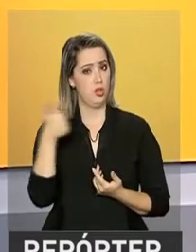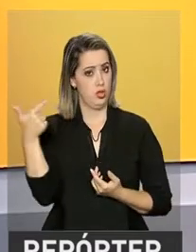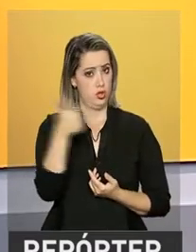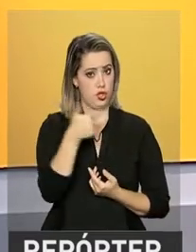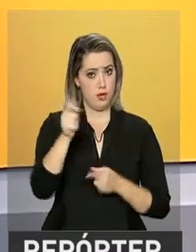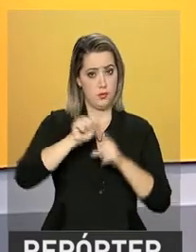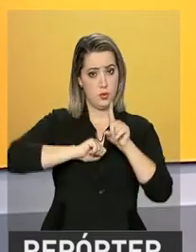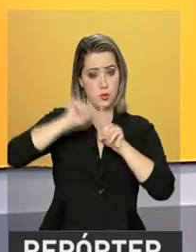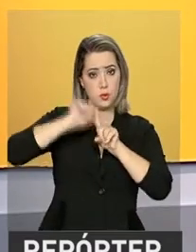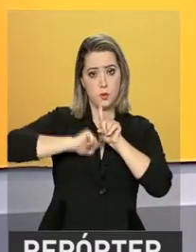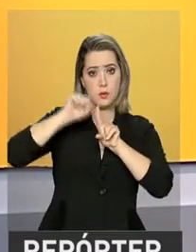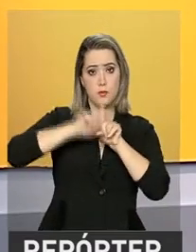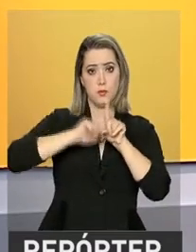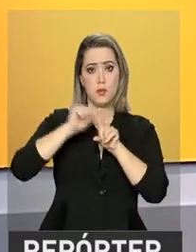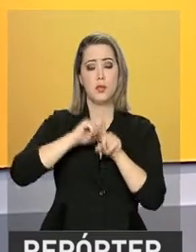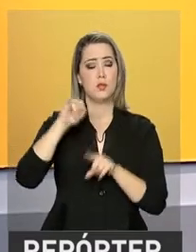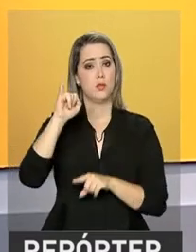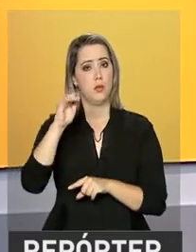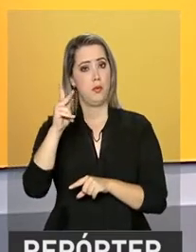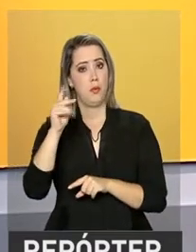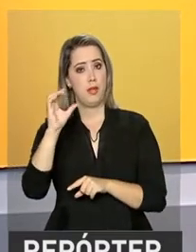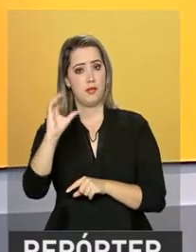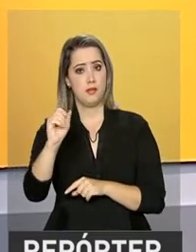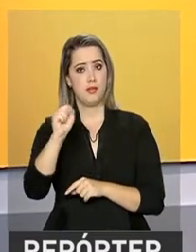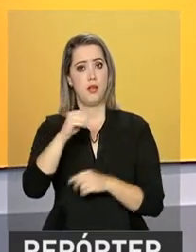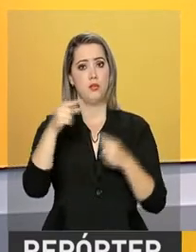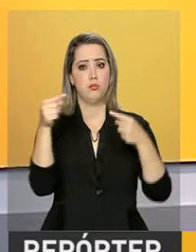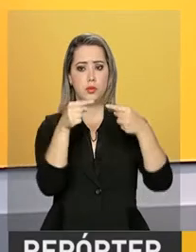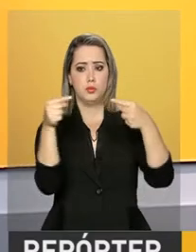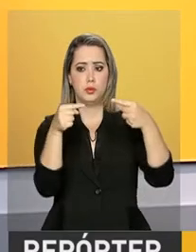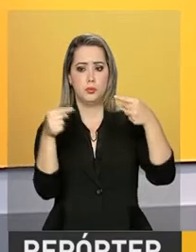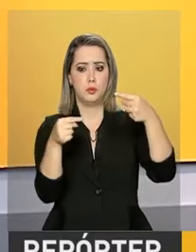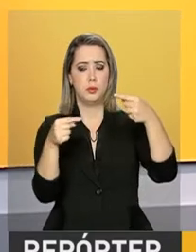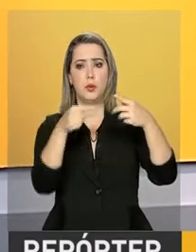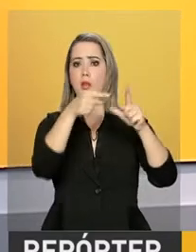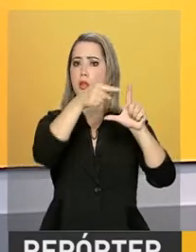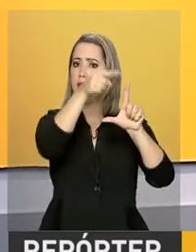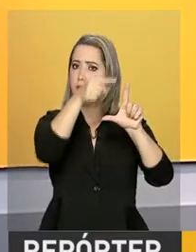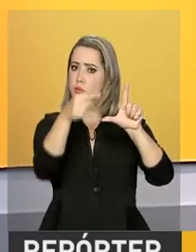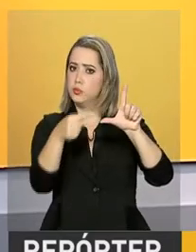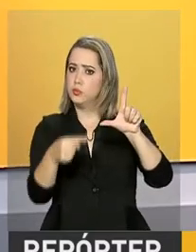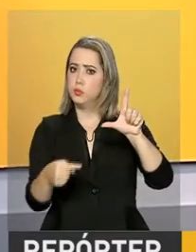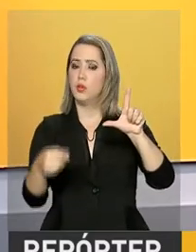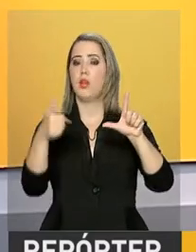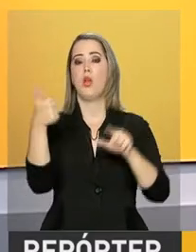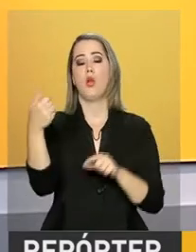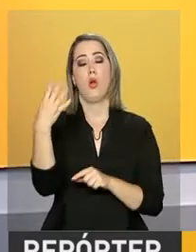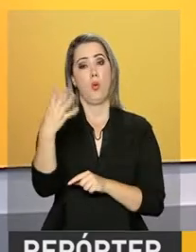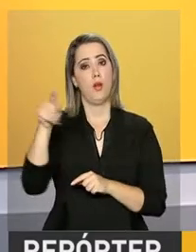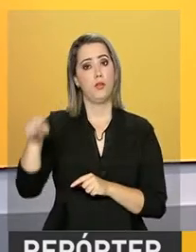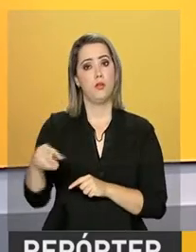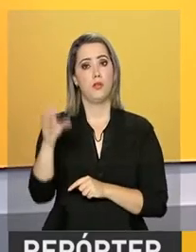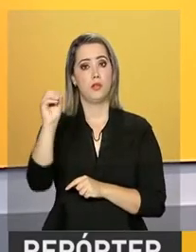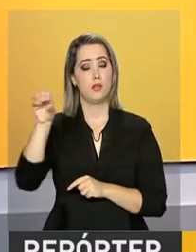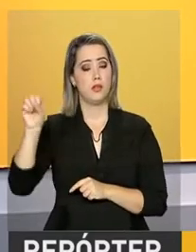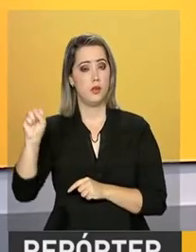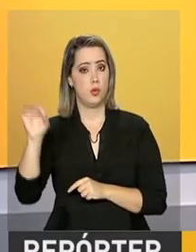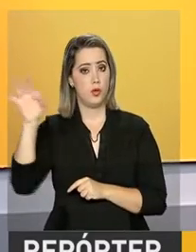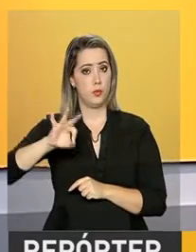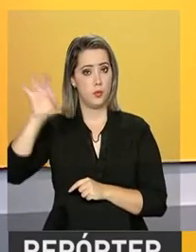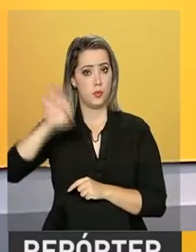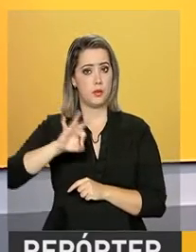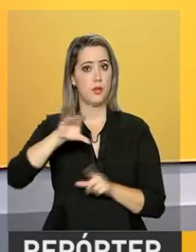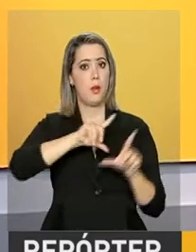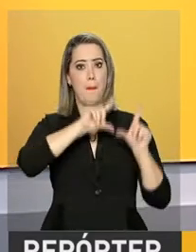o índice desceu para 4,08 por cento a menor taxa em 12 meses desde